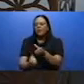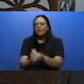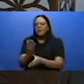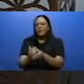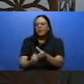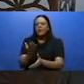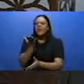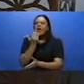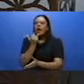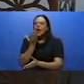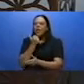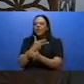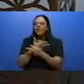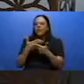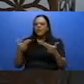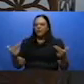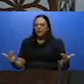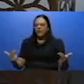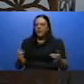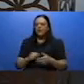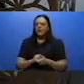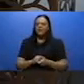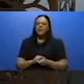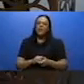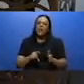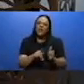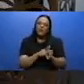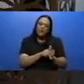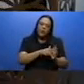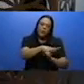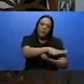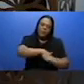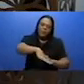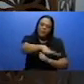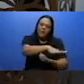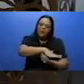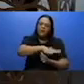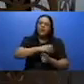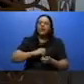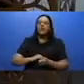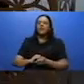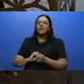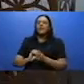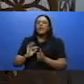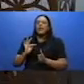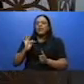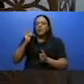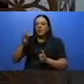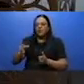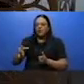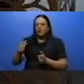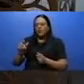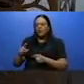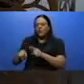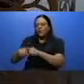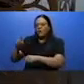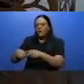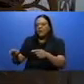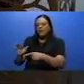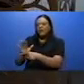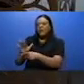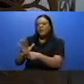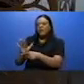eles só produziam alimento ali para a aldeia deles, né? Mas com a facilidade dos instrumentos, começaram a